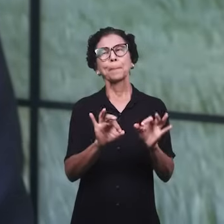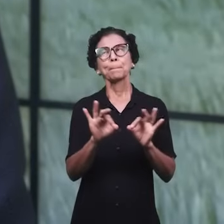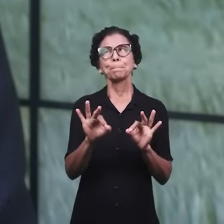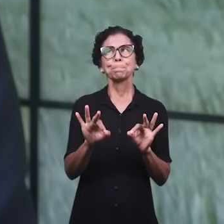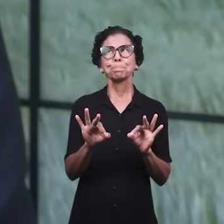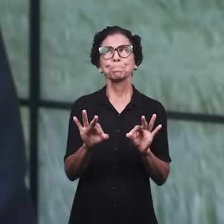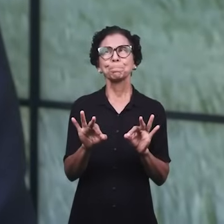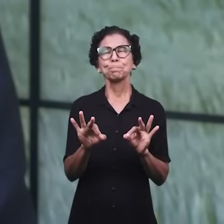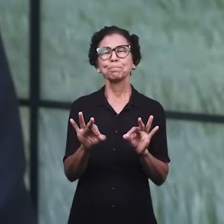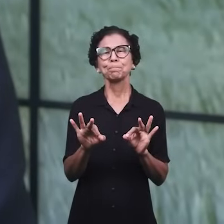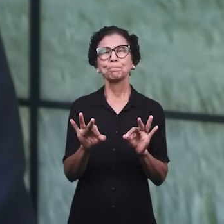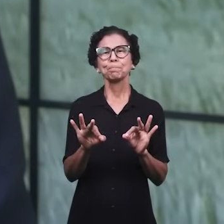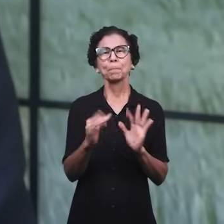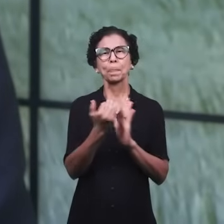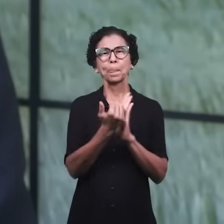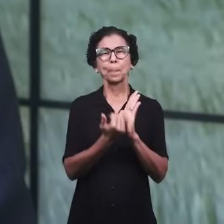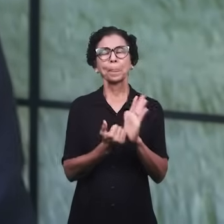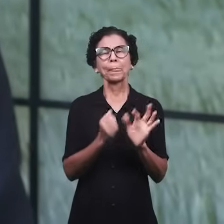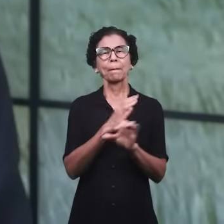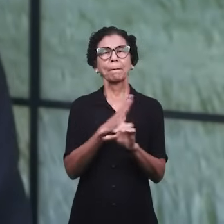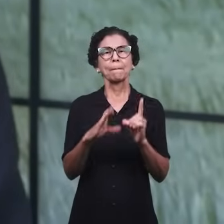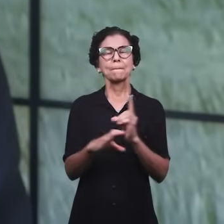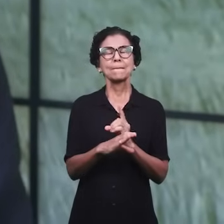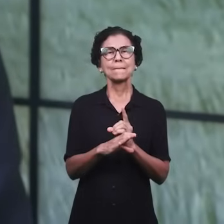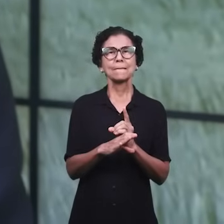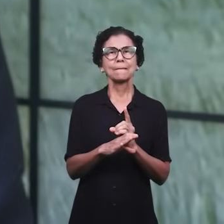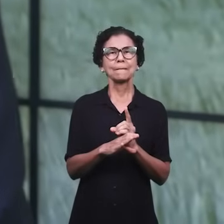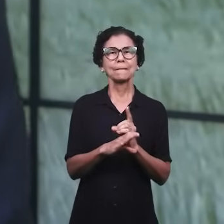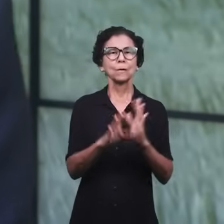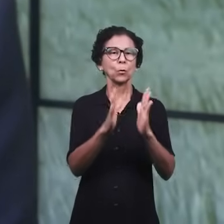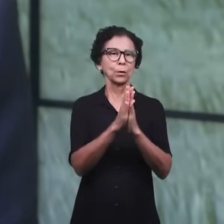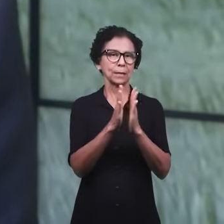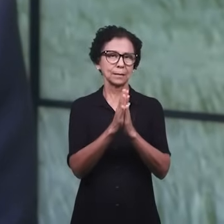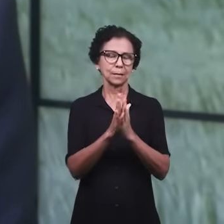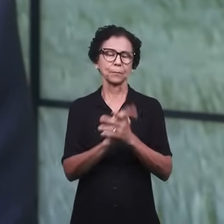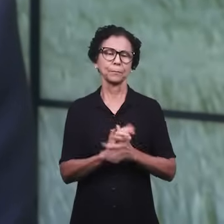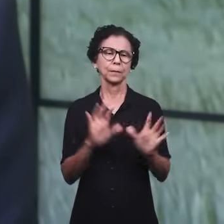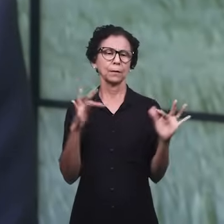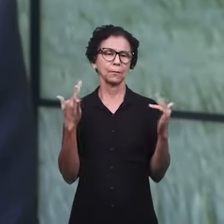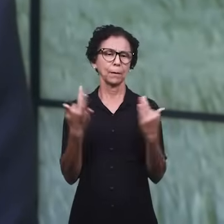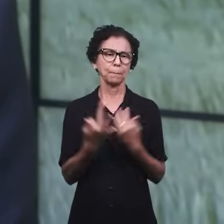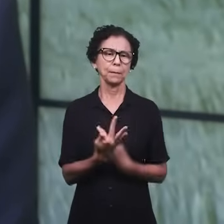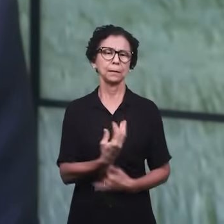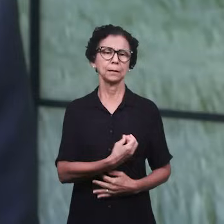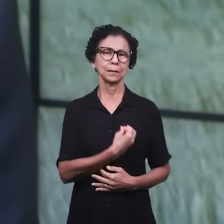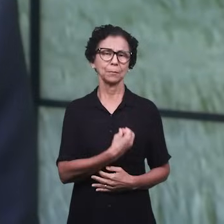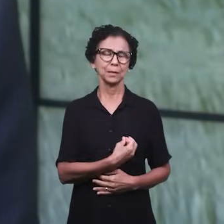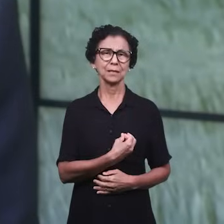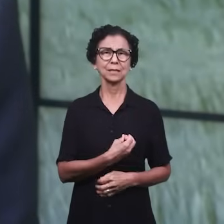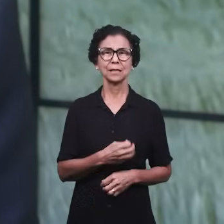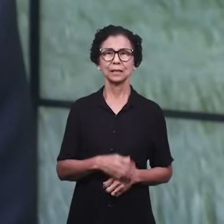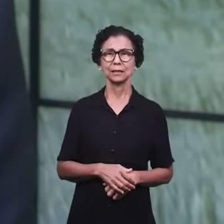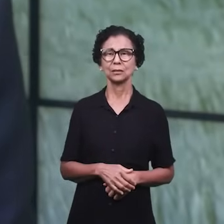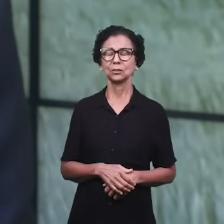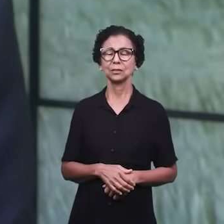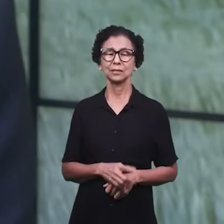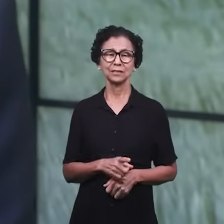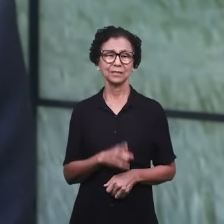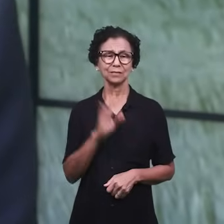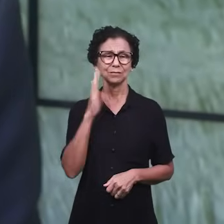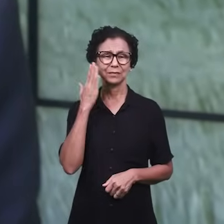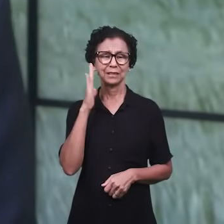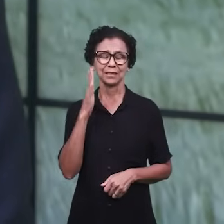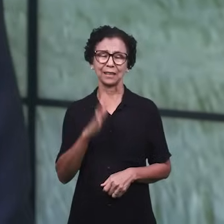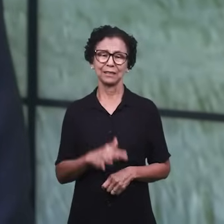culto eh de tá ali os familiares que nunca eles não entendem muito eles ficam um pouco perdidos